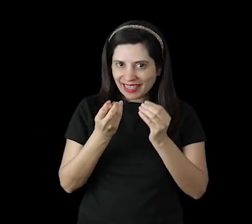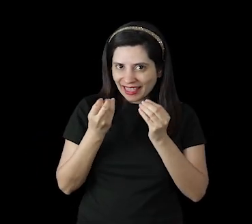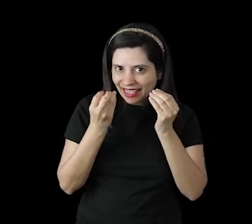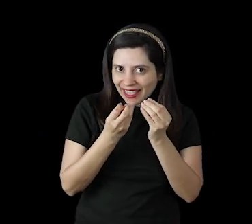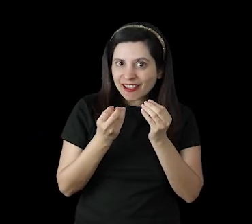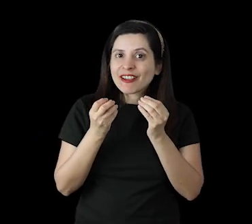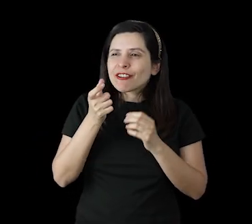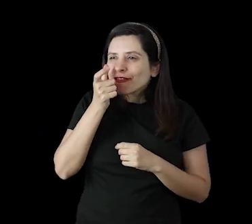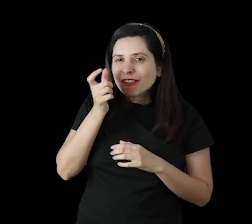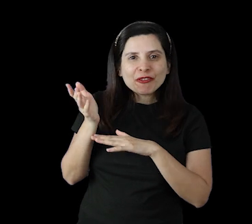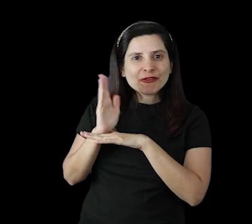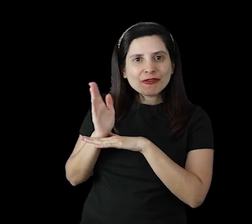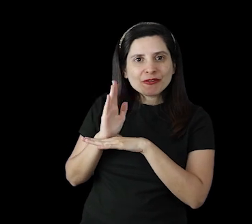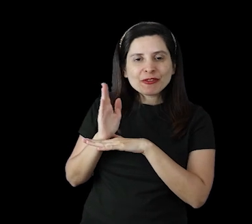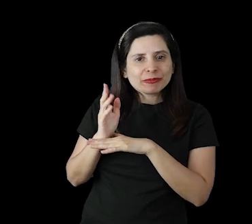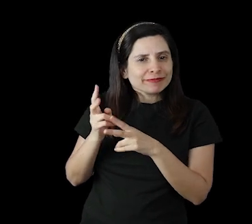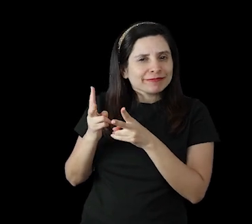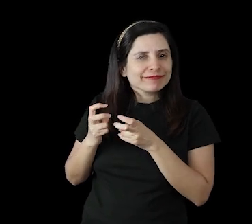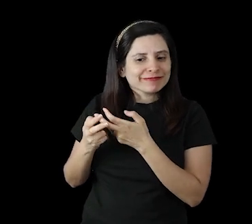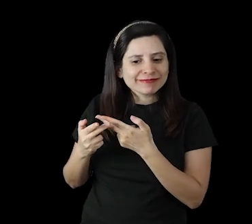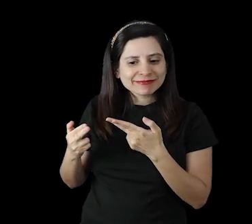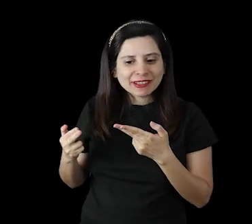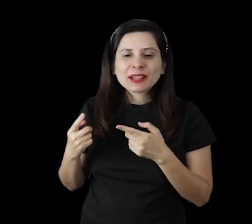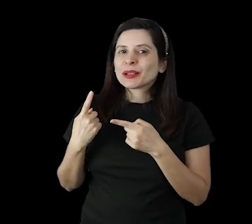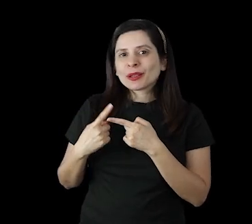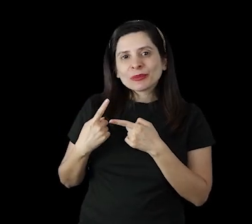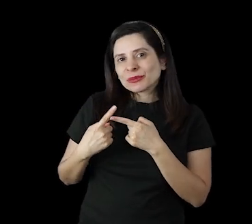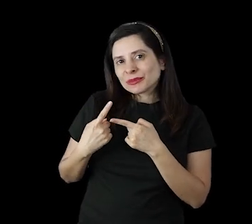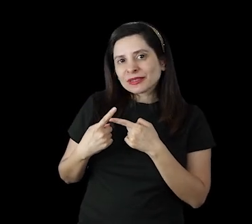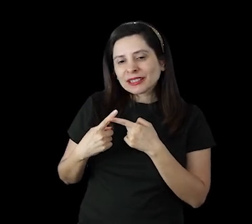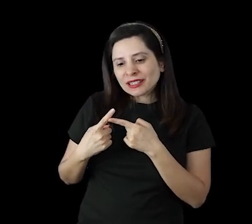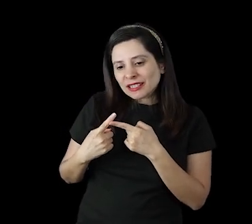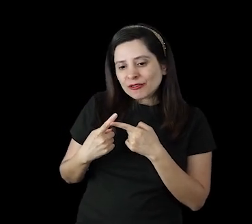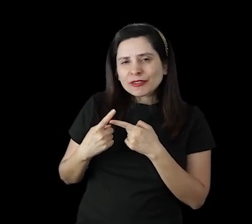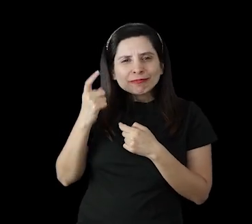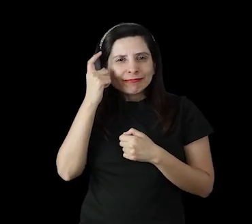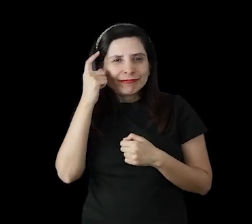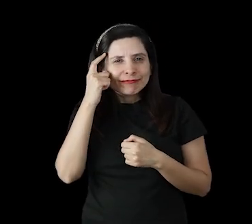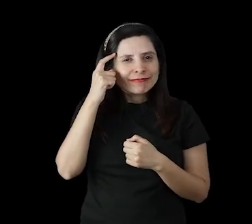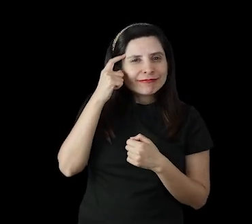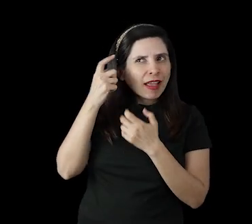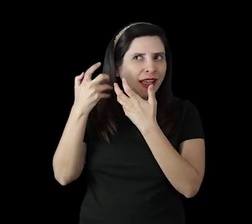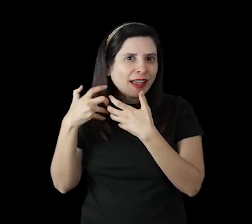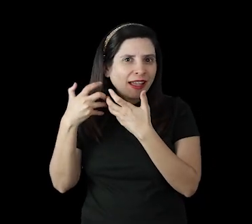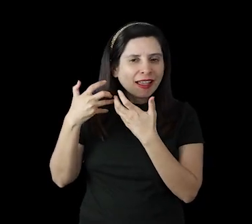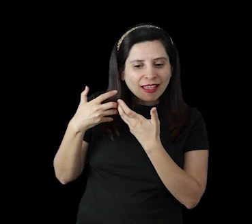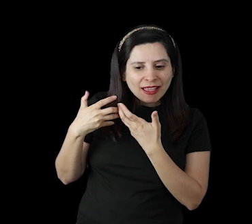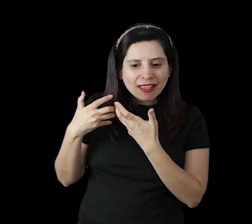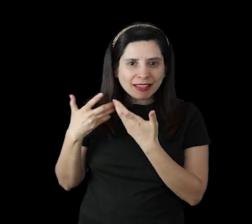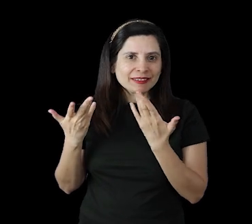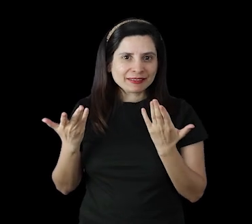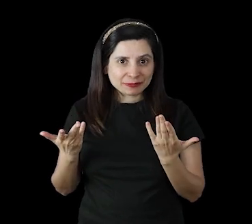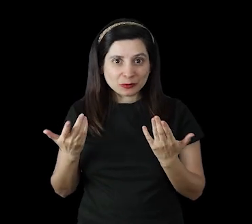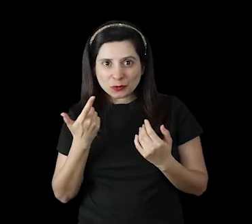quando você vê o filme, você não vê essas coisas, né, porque a gente fica elaborando que, Little Miss